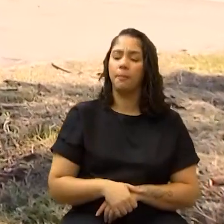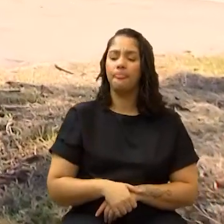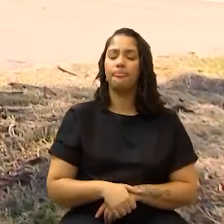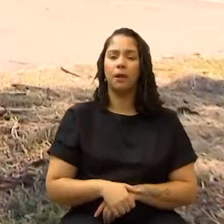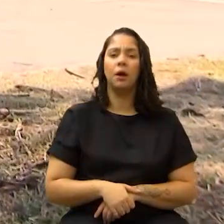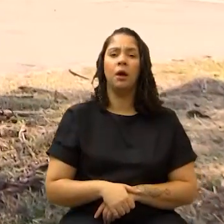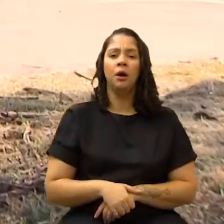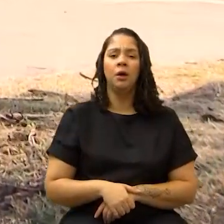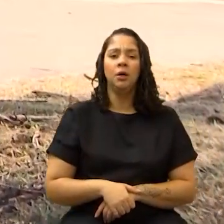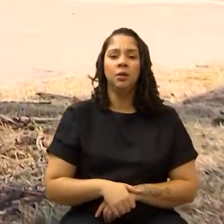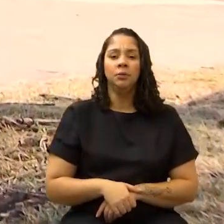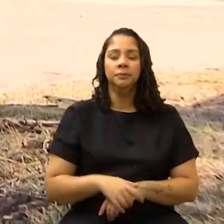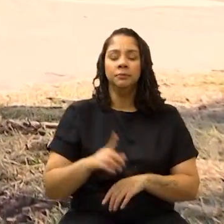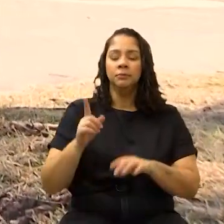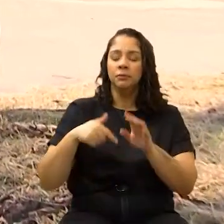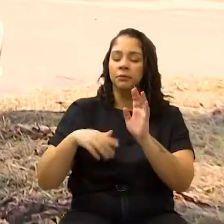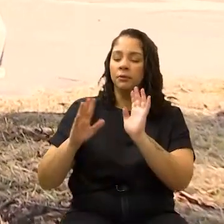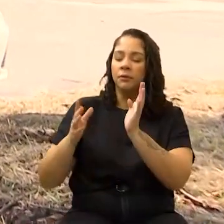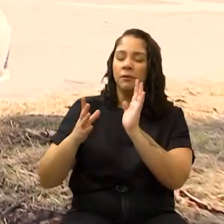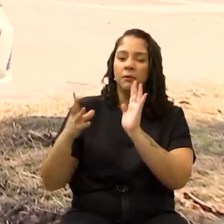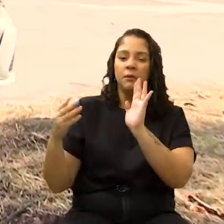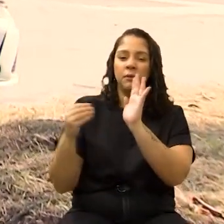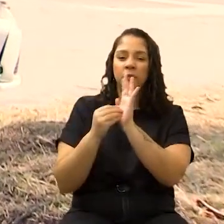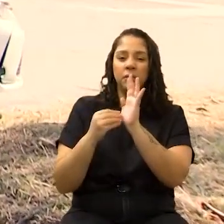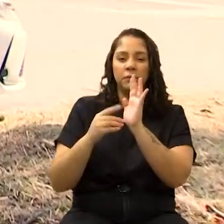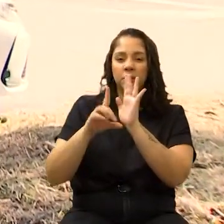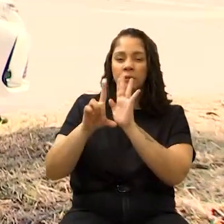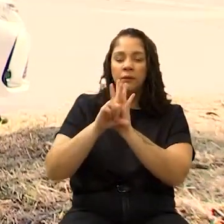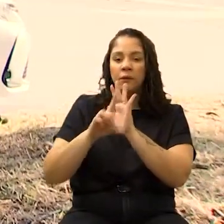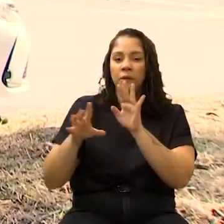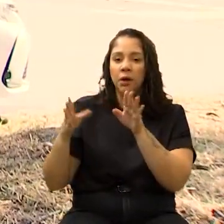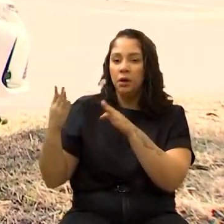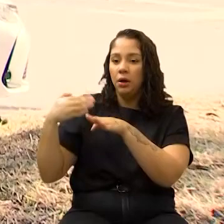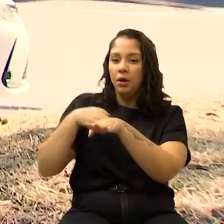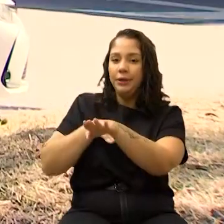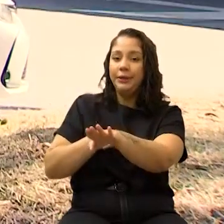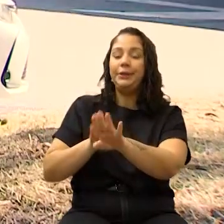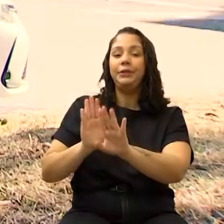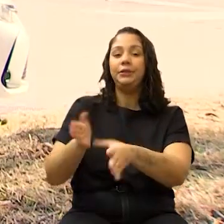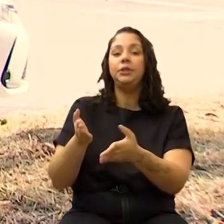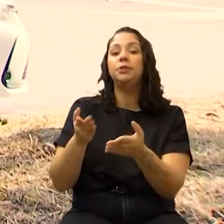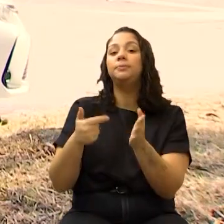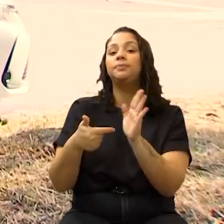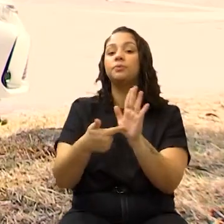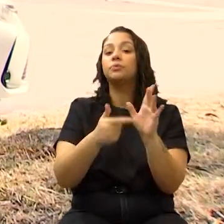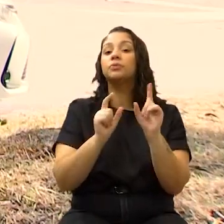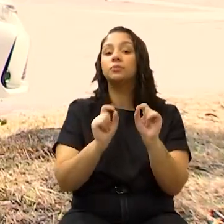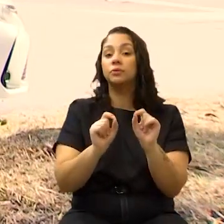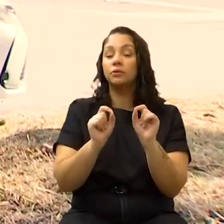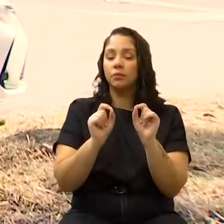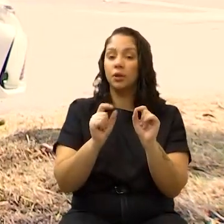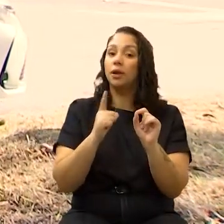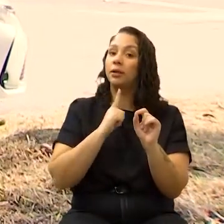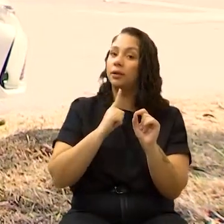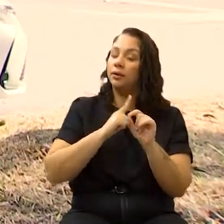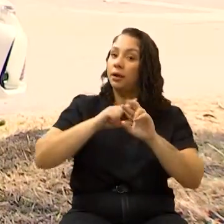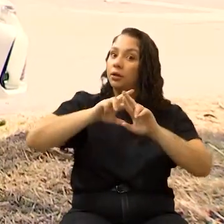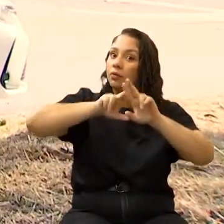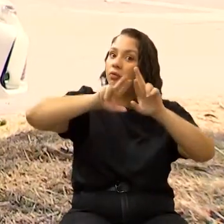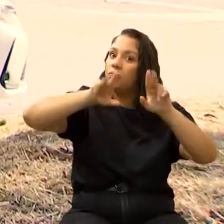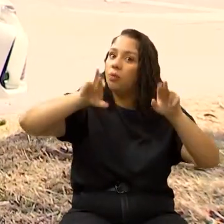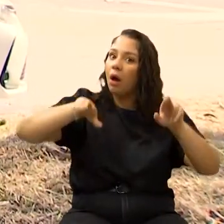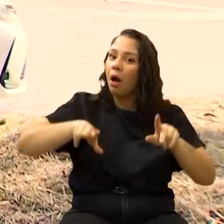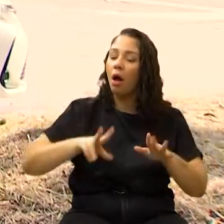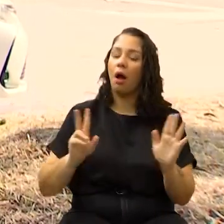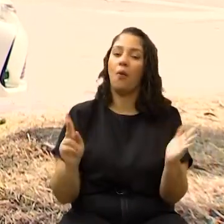trânsito, que está ali no Código de Trânsito, né? O que está escrito como infração, ele foi elencado justamente para... Por quê? Tem um grande